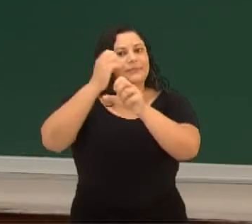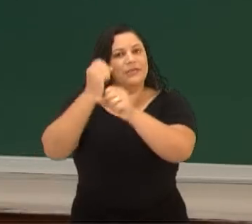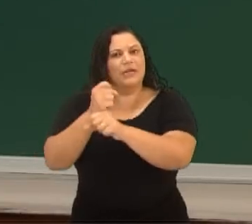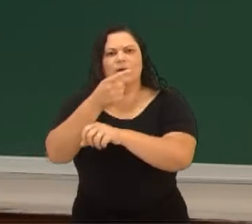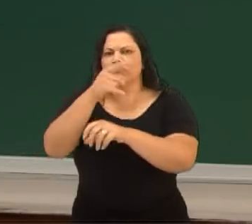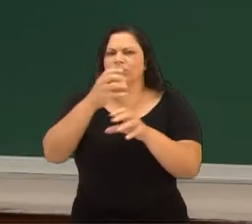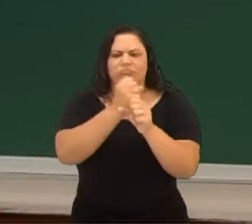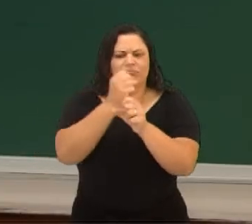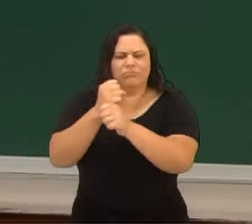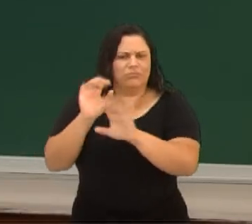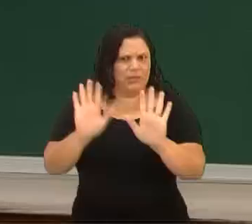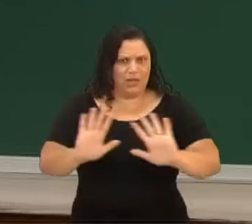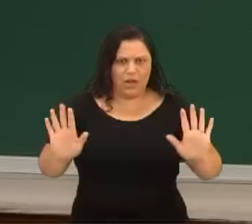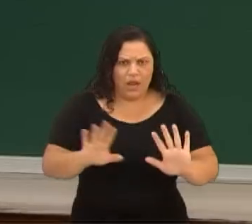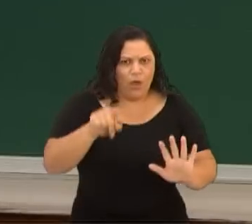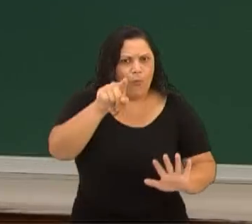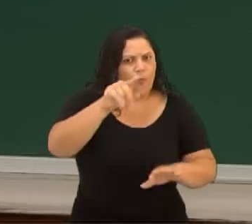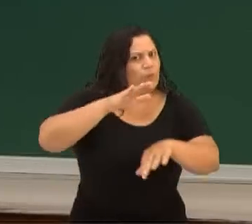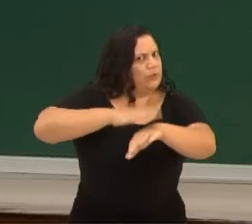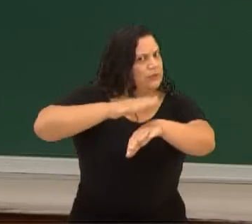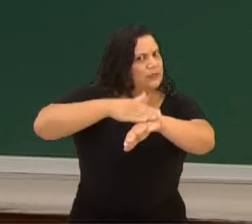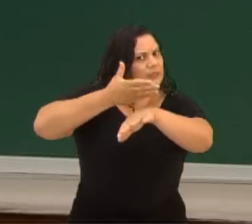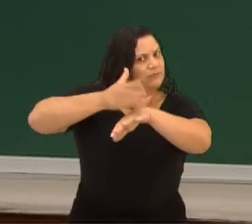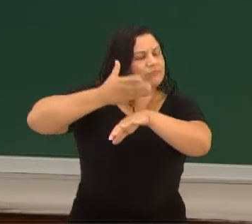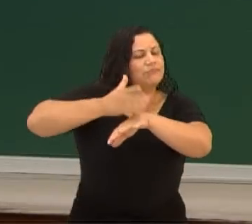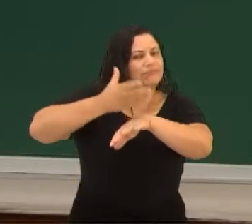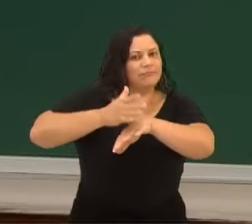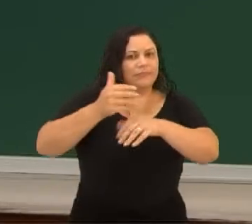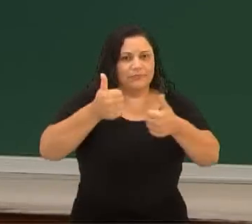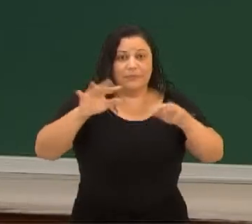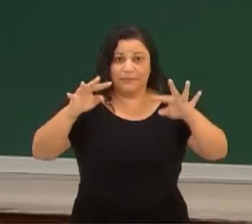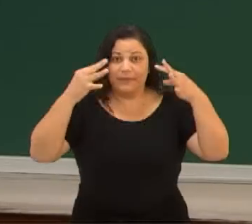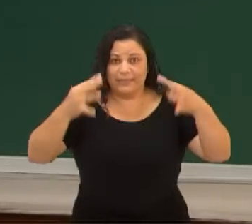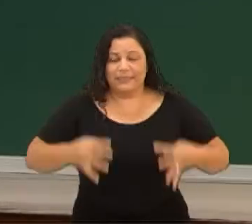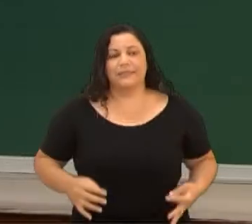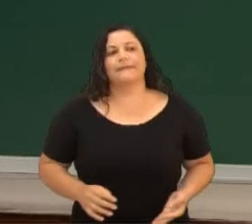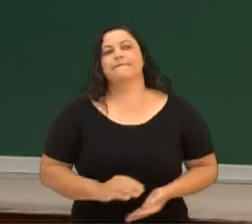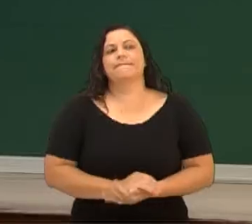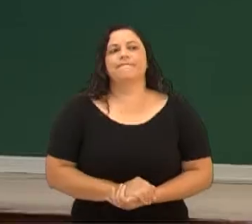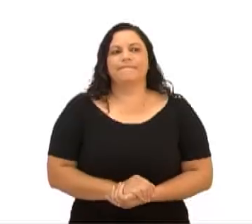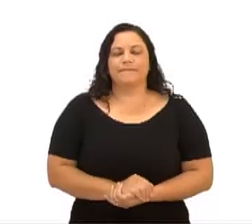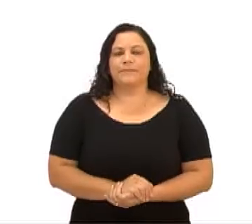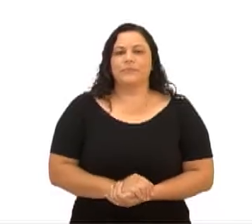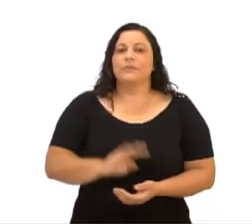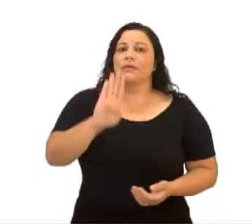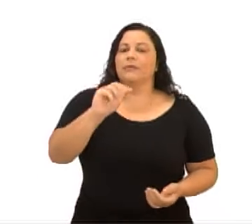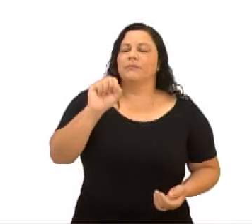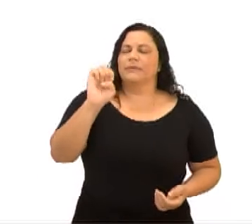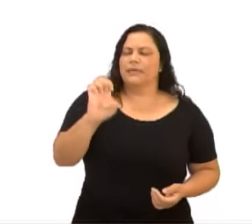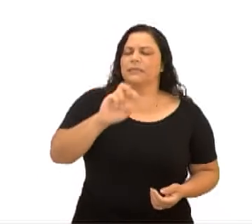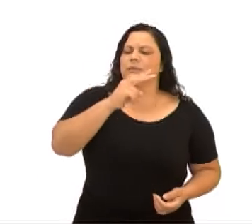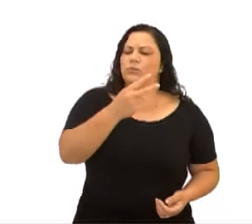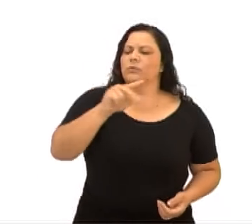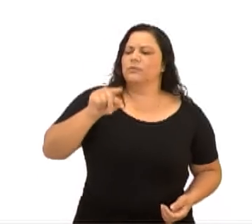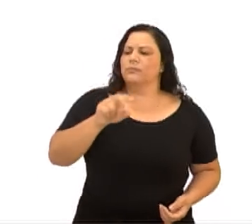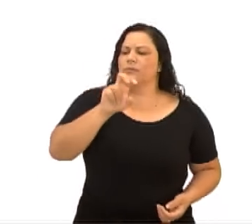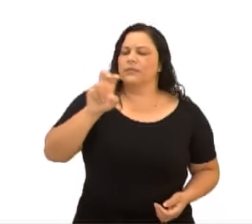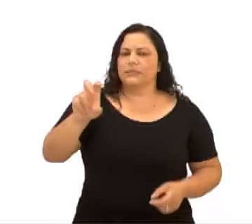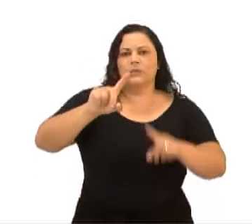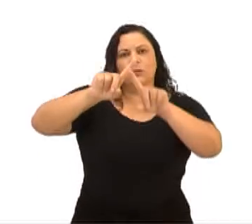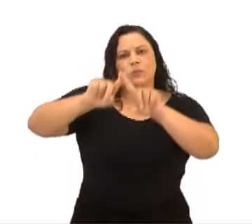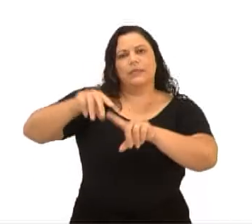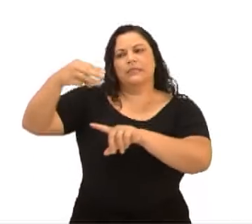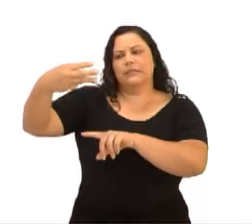fazer continha mais com vocês que vão treinar, hein? Prestem atenção aqui, ó. Base 2,5 vezes a altura,